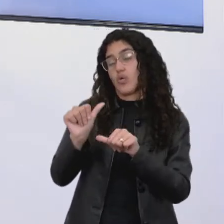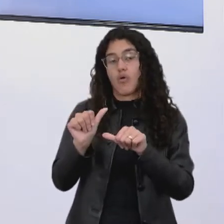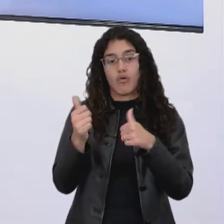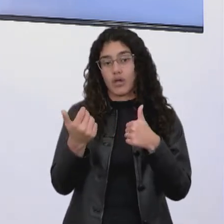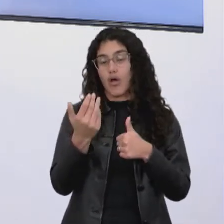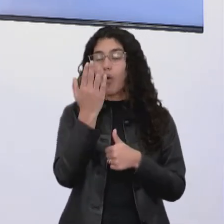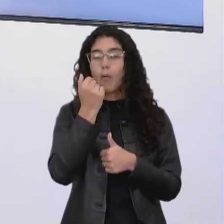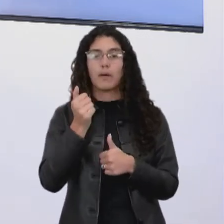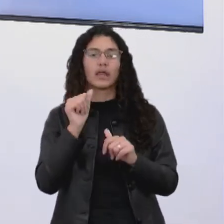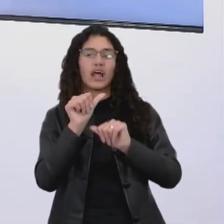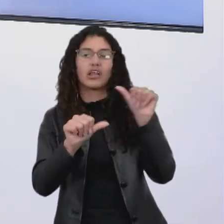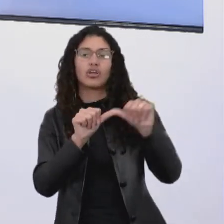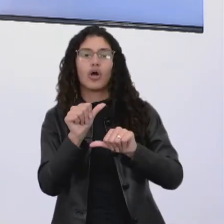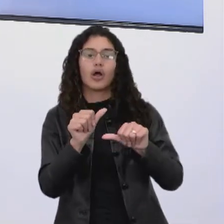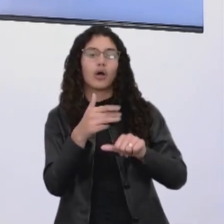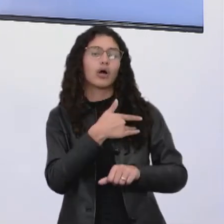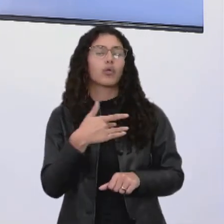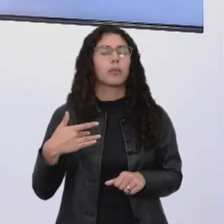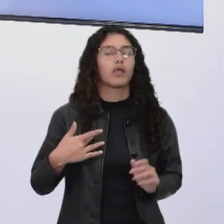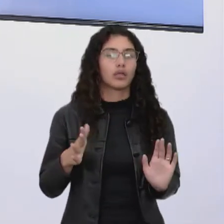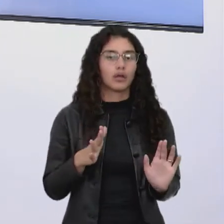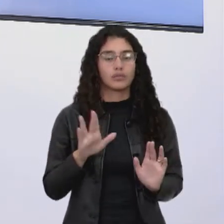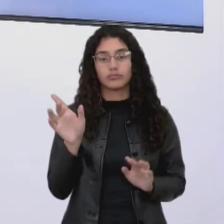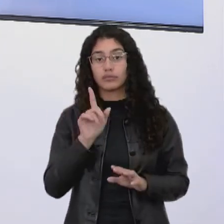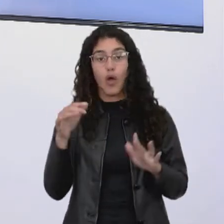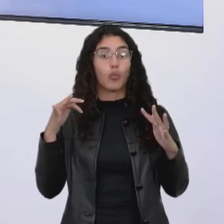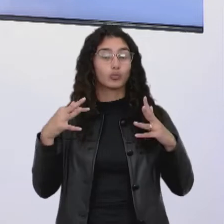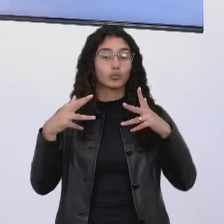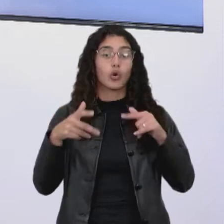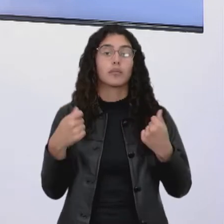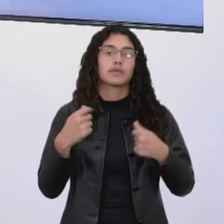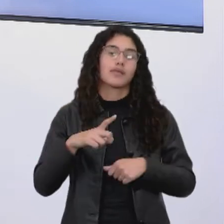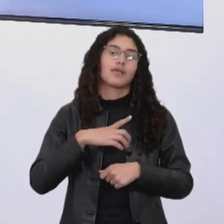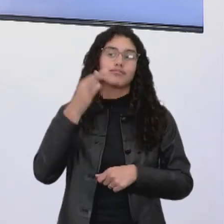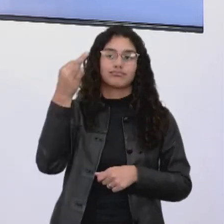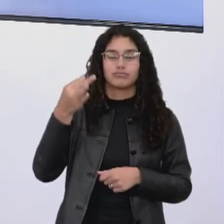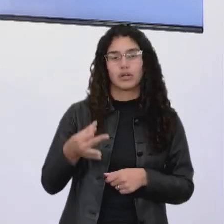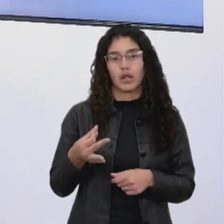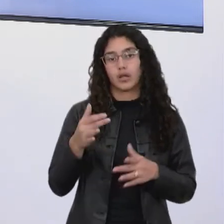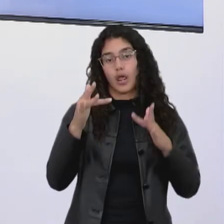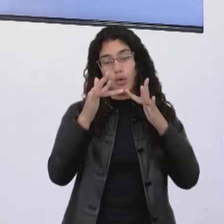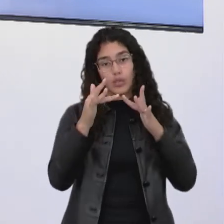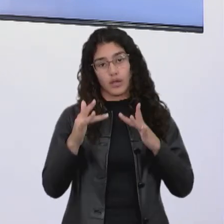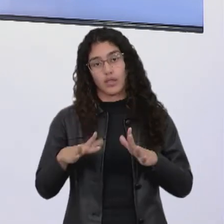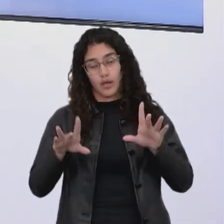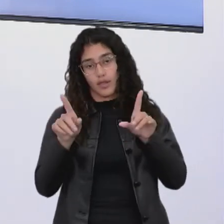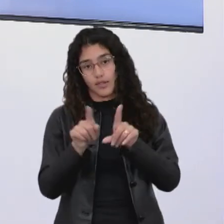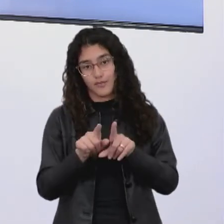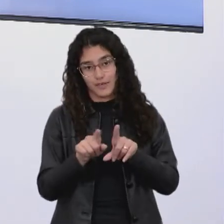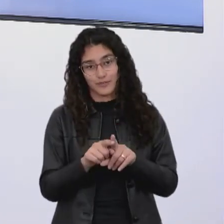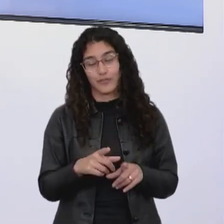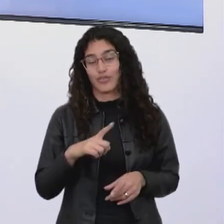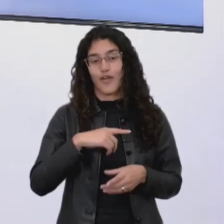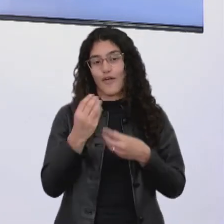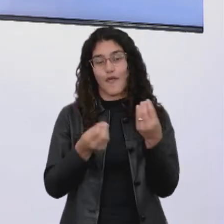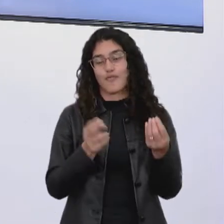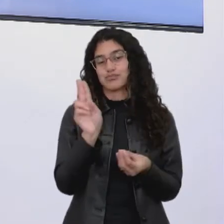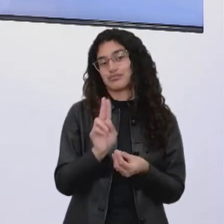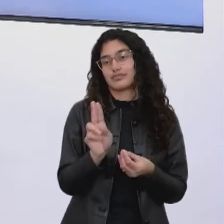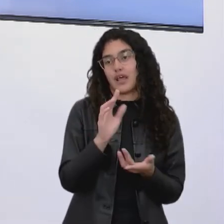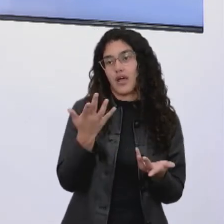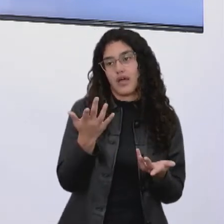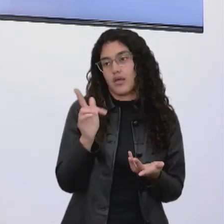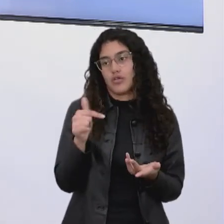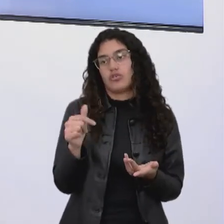acesso à alimentação substitui o acesso à saúde. Não, todas elas têm que estar diretamente ligadas e não, vamos dizer assim, não tem como você usar a